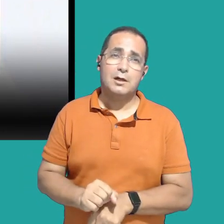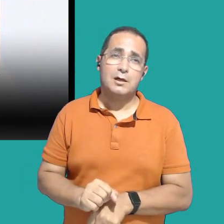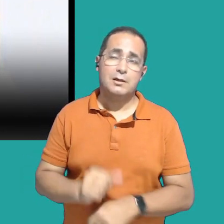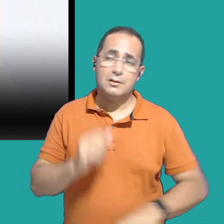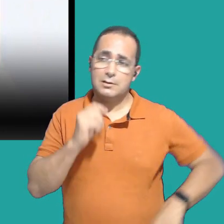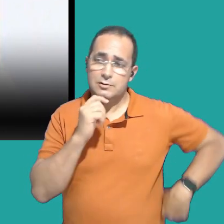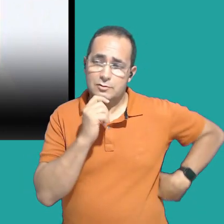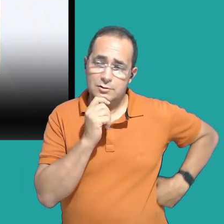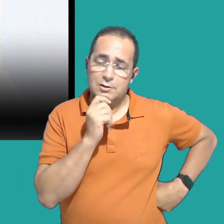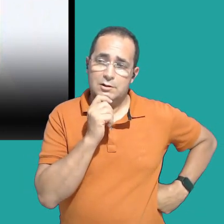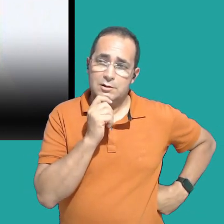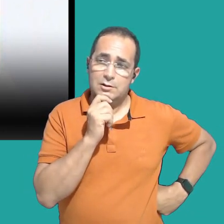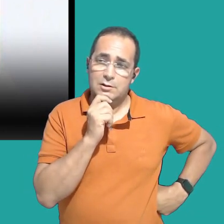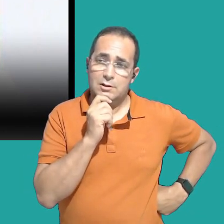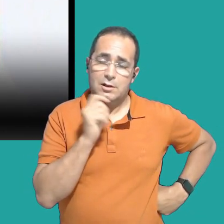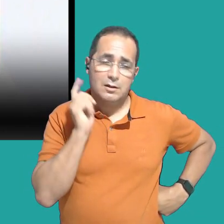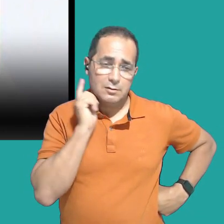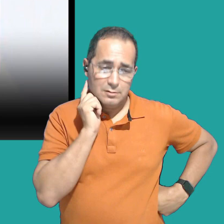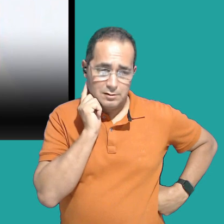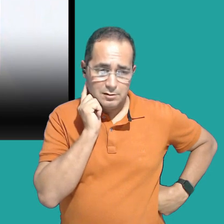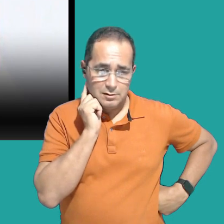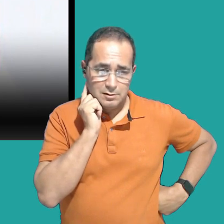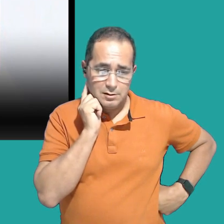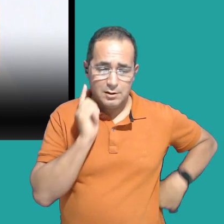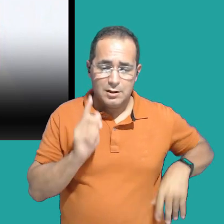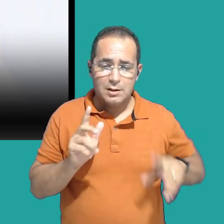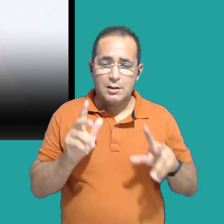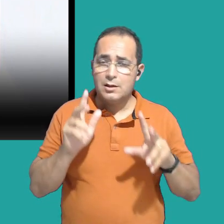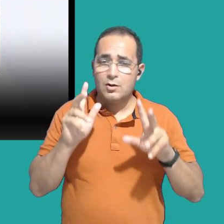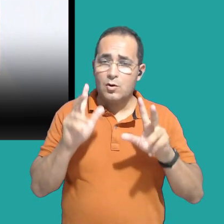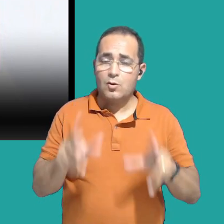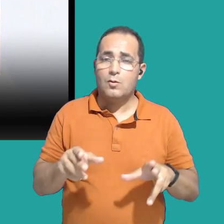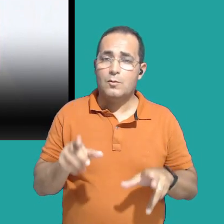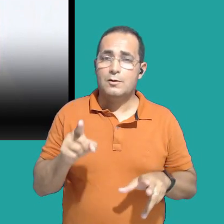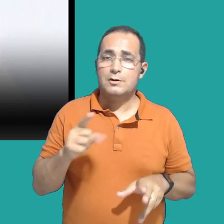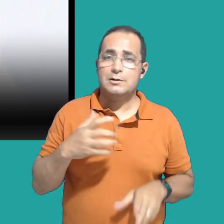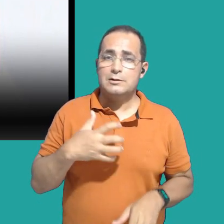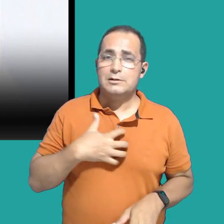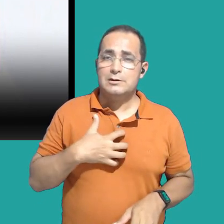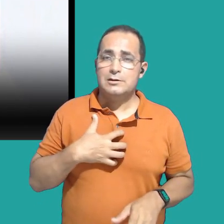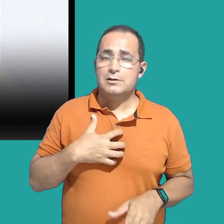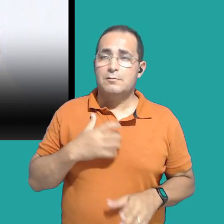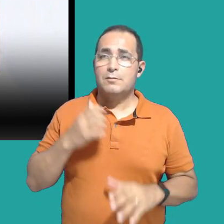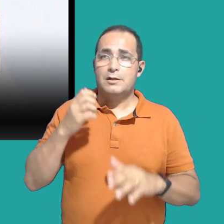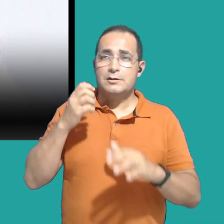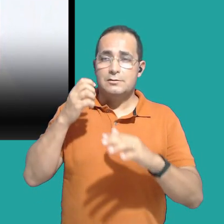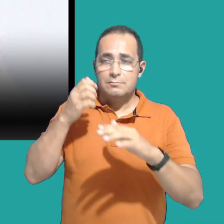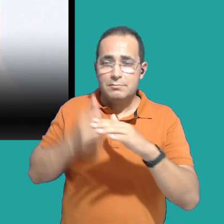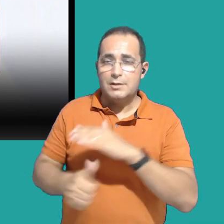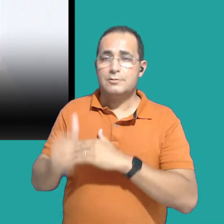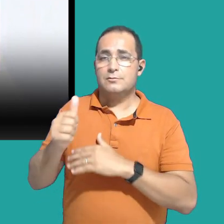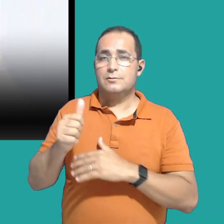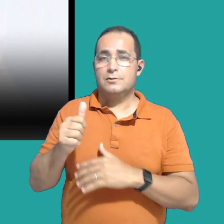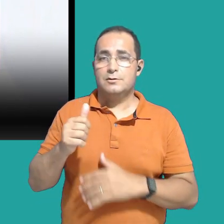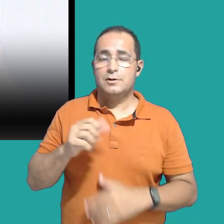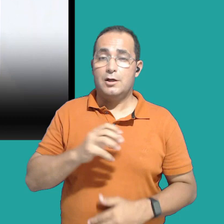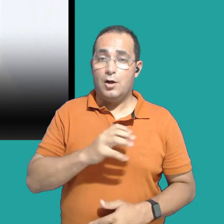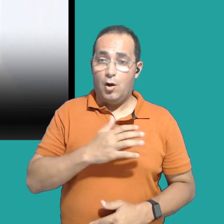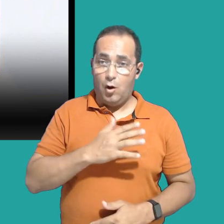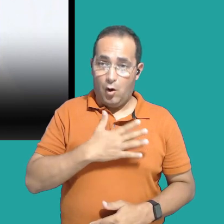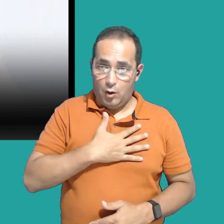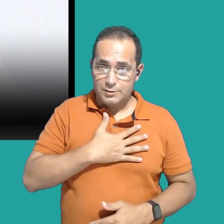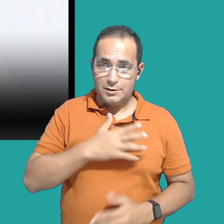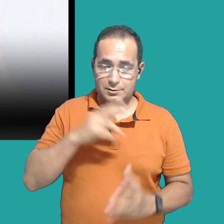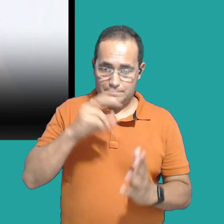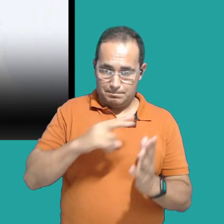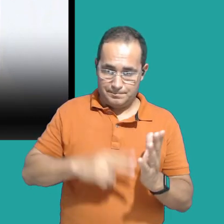a necessidade de você parar e escutar. Sabe? É como se você se sentisse mais imerso. Eu